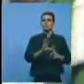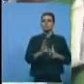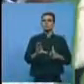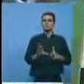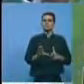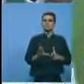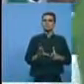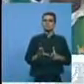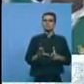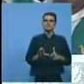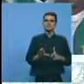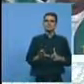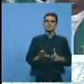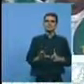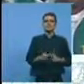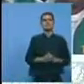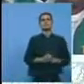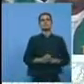imoralidades seriíssimas.